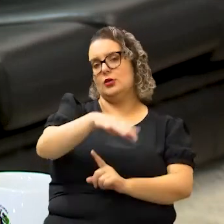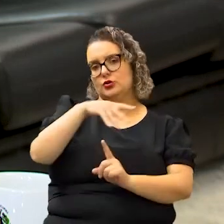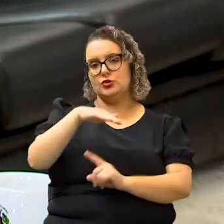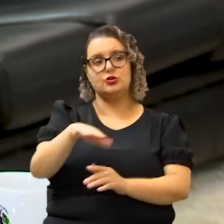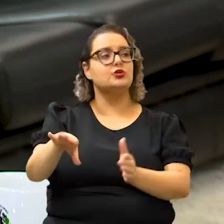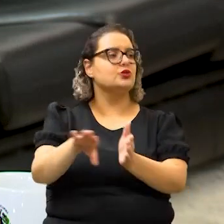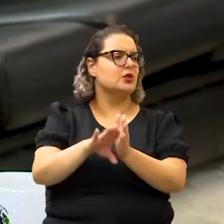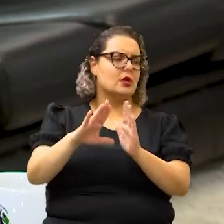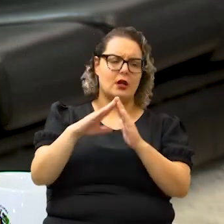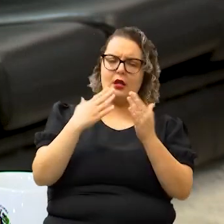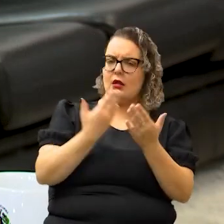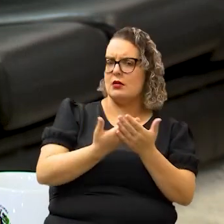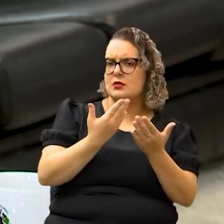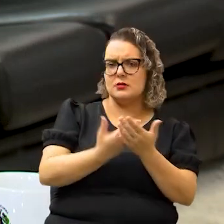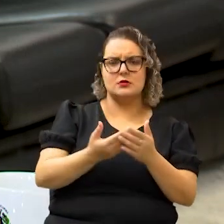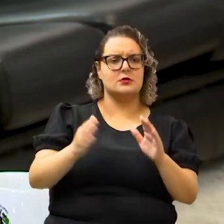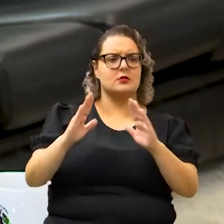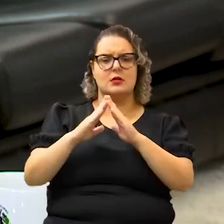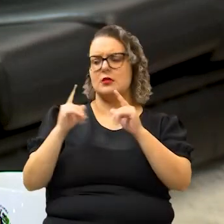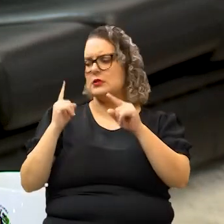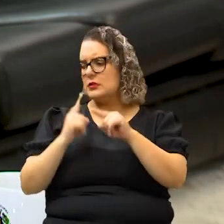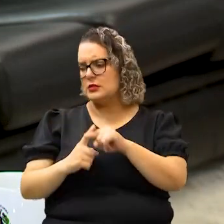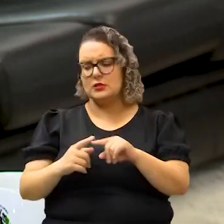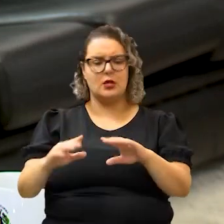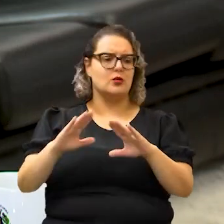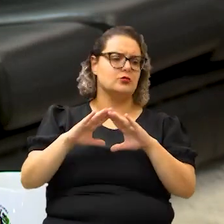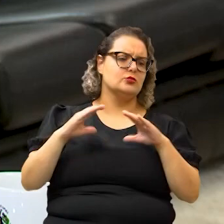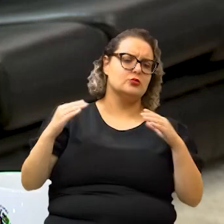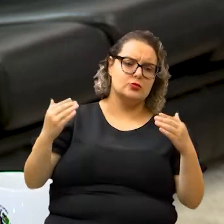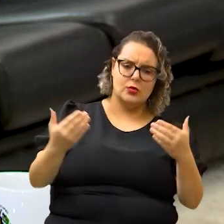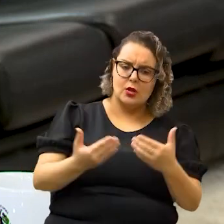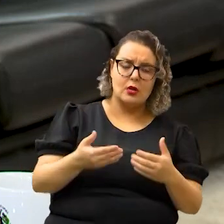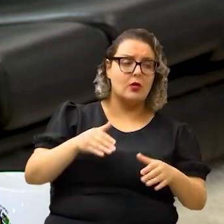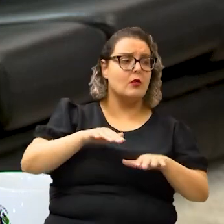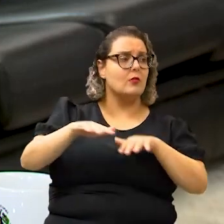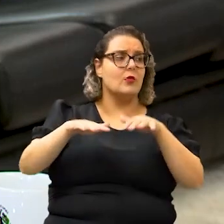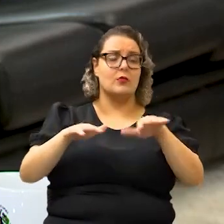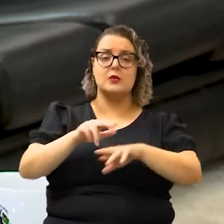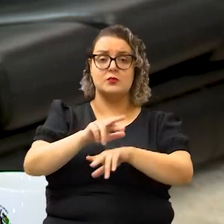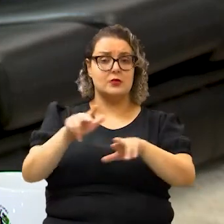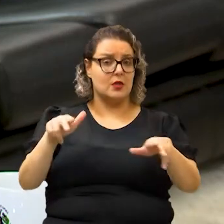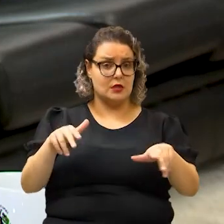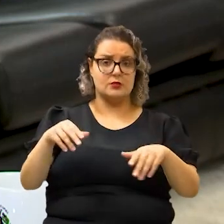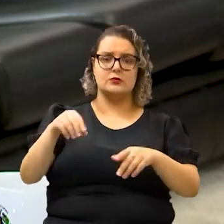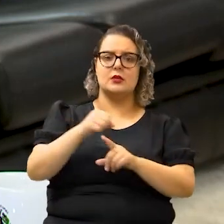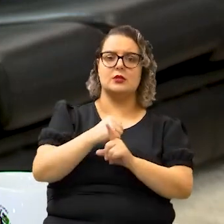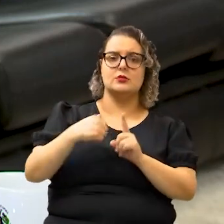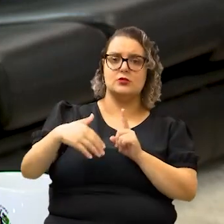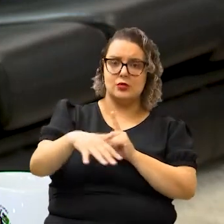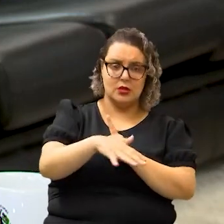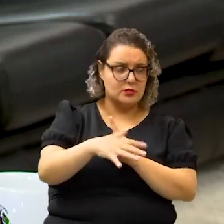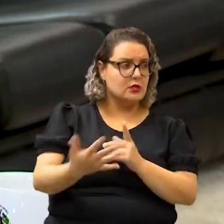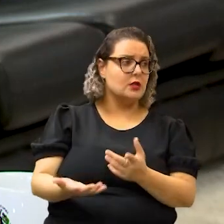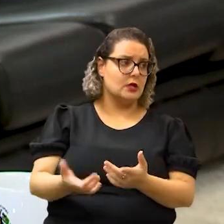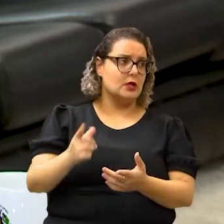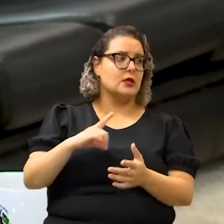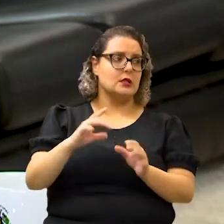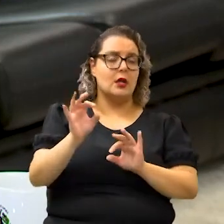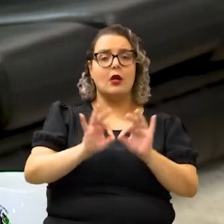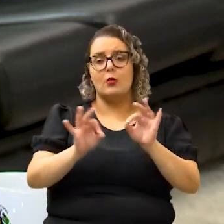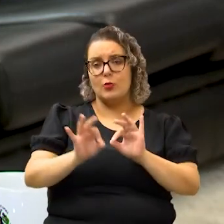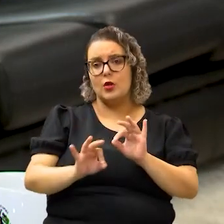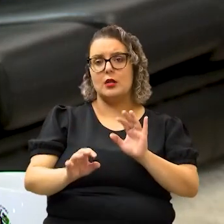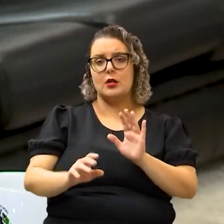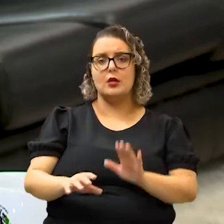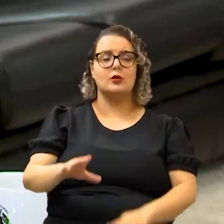educação ambiental chegue nas igrejas, nas empresas, nos coletivos, nos movimentos vários da sociedade. E nós temos também